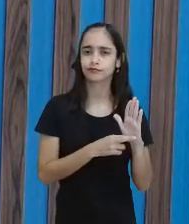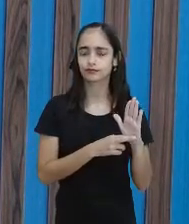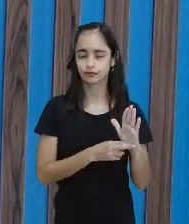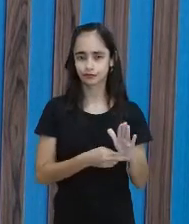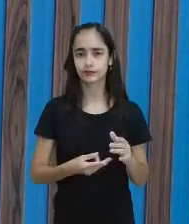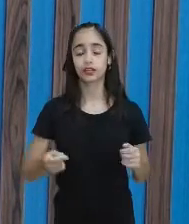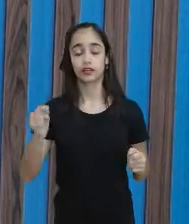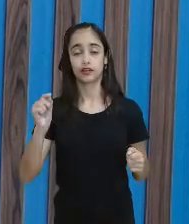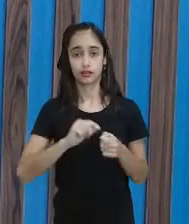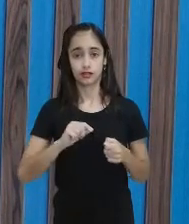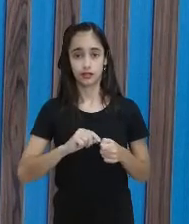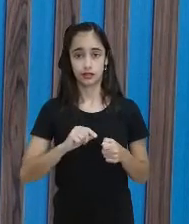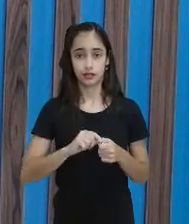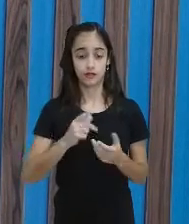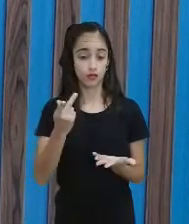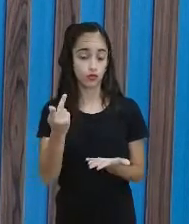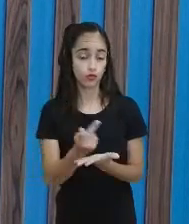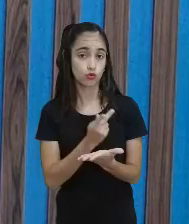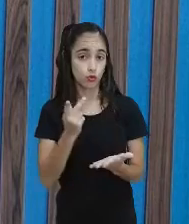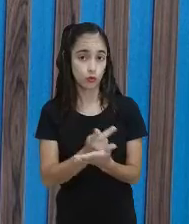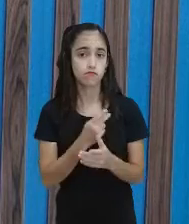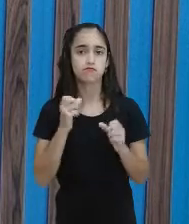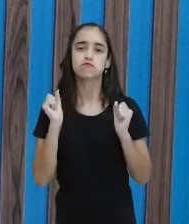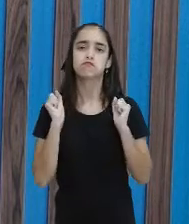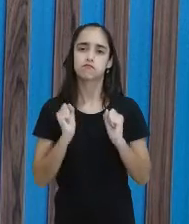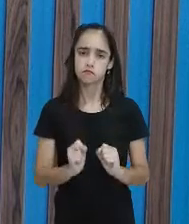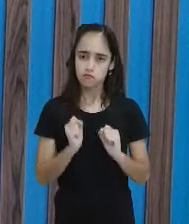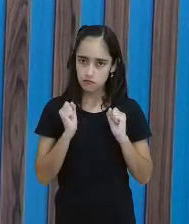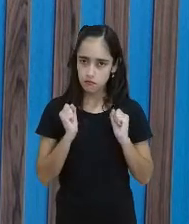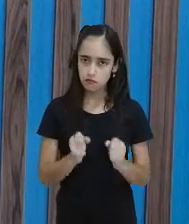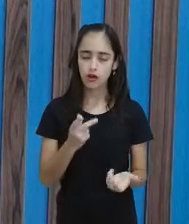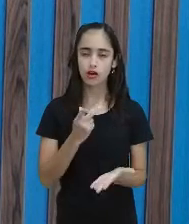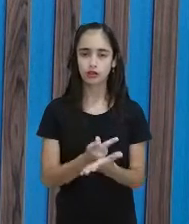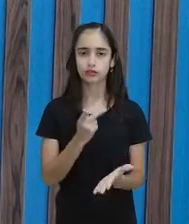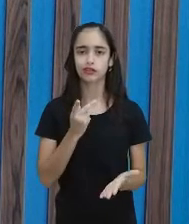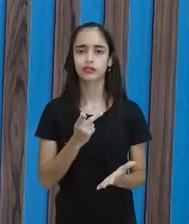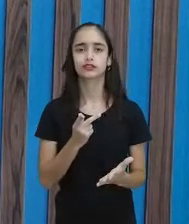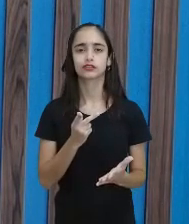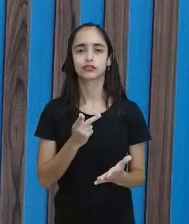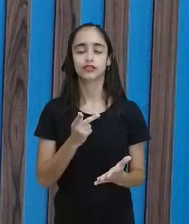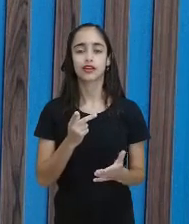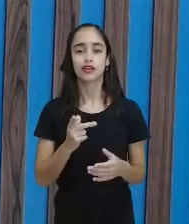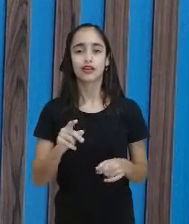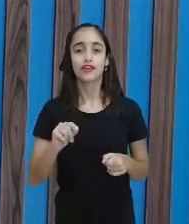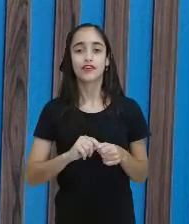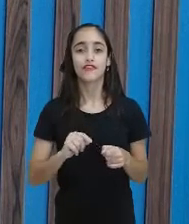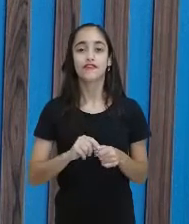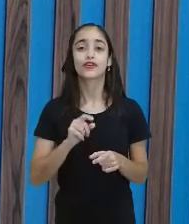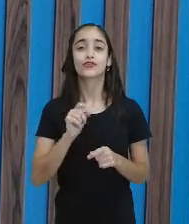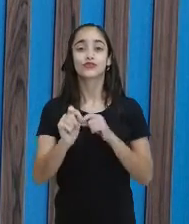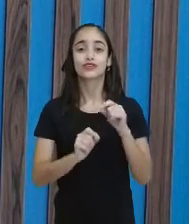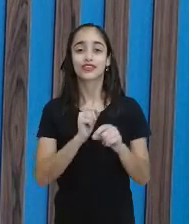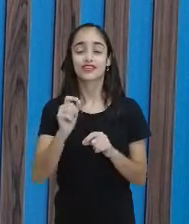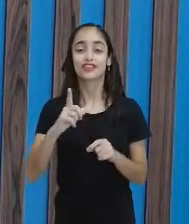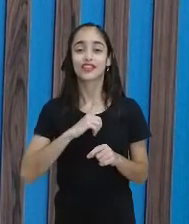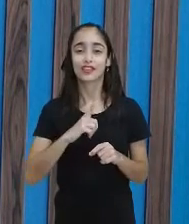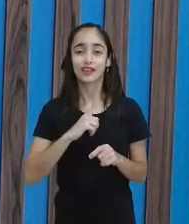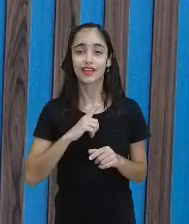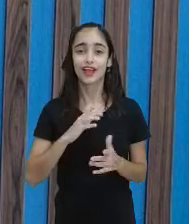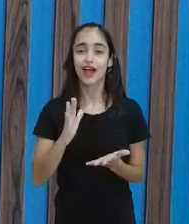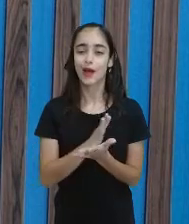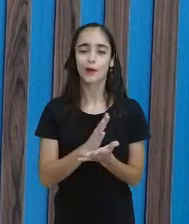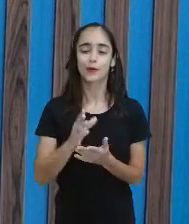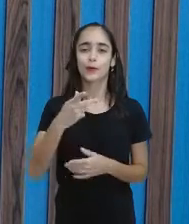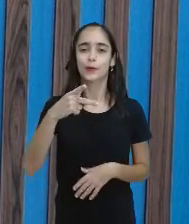fazem com que esse erro ele possa acontecer e acabe aí somando um ponto, né, ou fazendo com que a